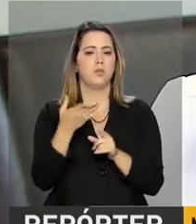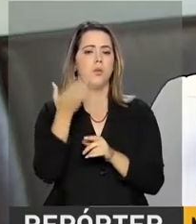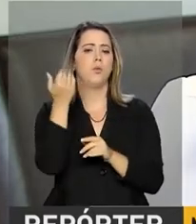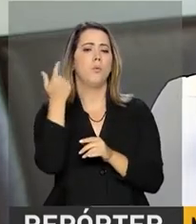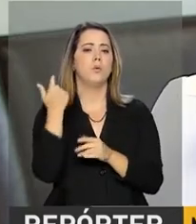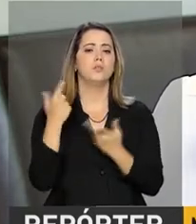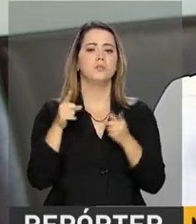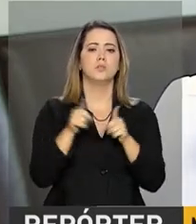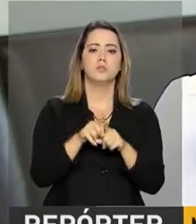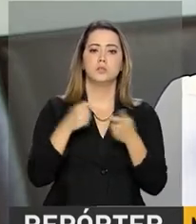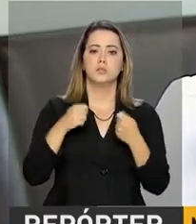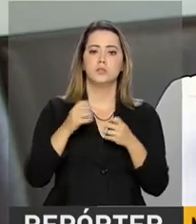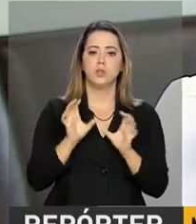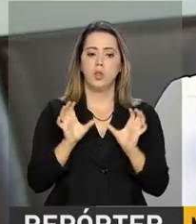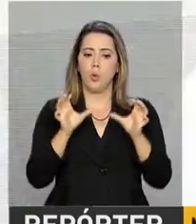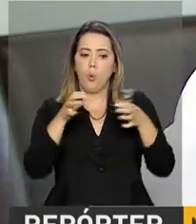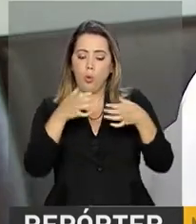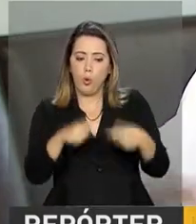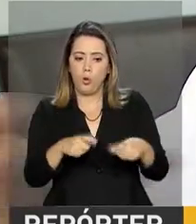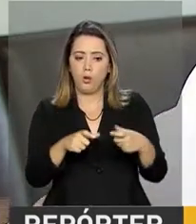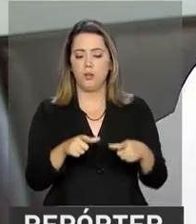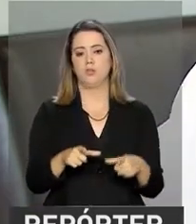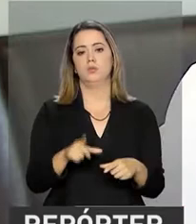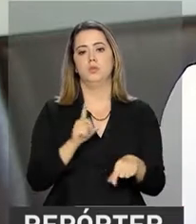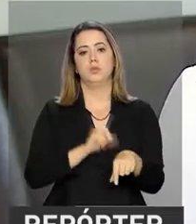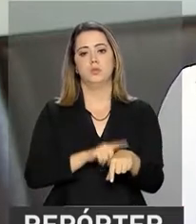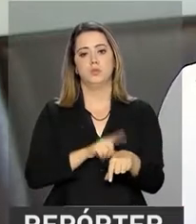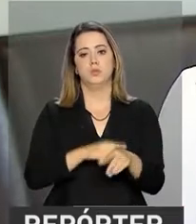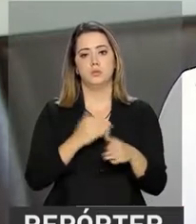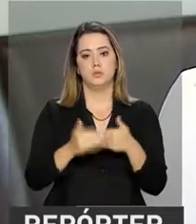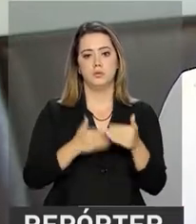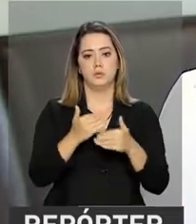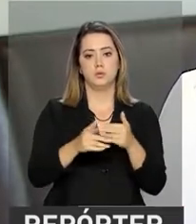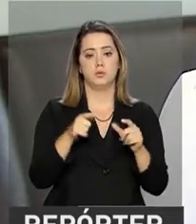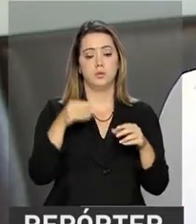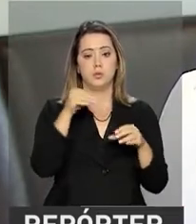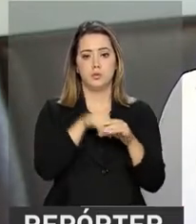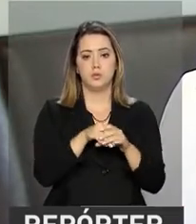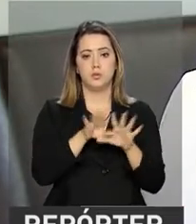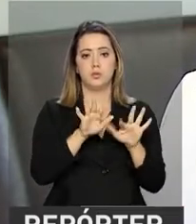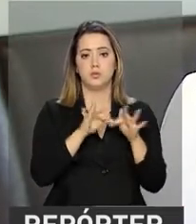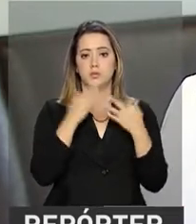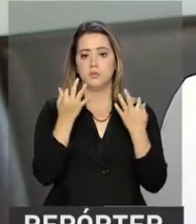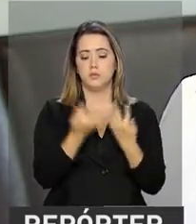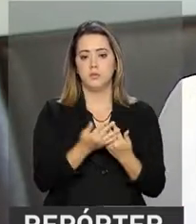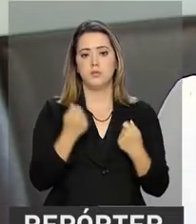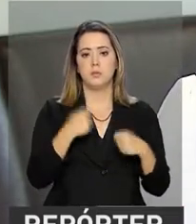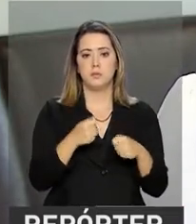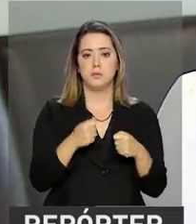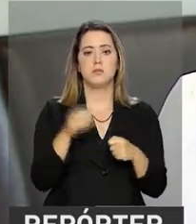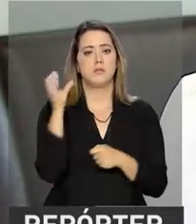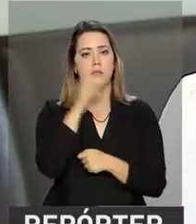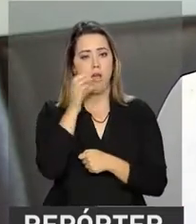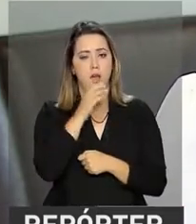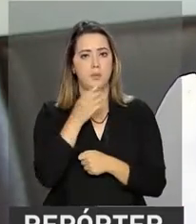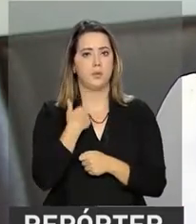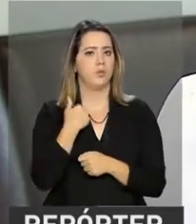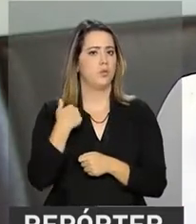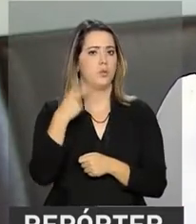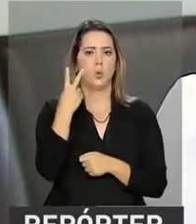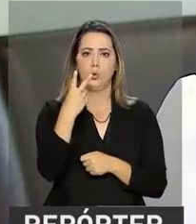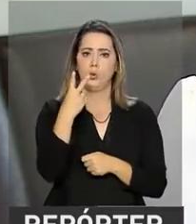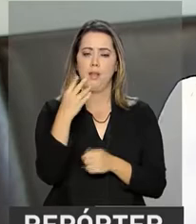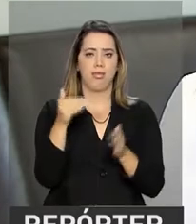formato tradicional que é uma instituição. O tempo de permanência dessa criança na família acolhedora, ele tem que ser breve. Não vai passar